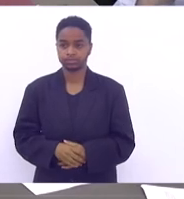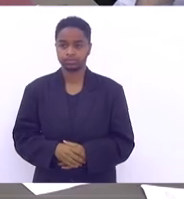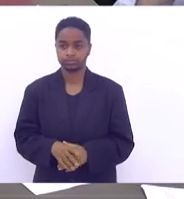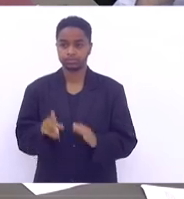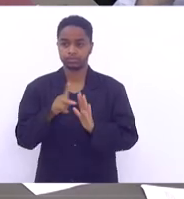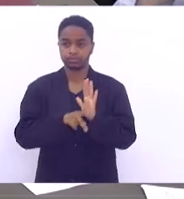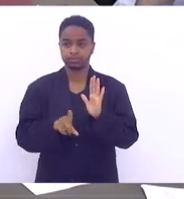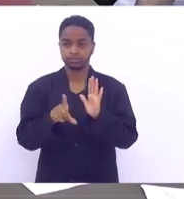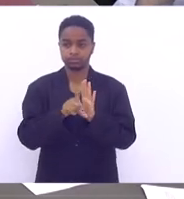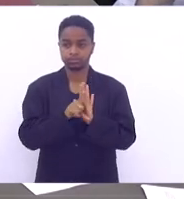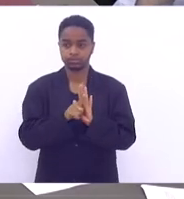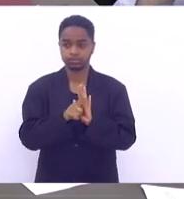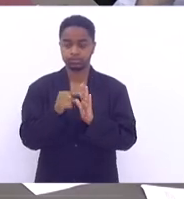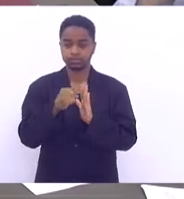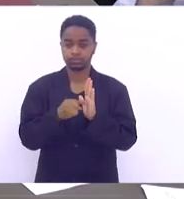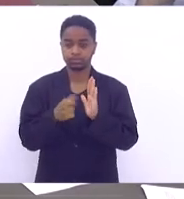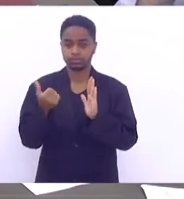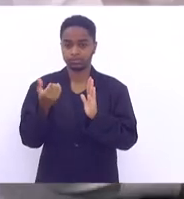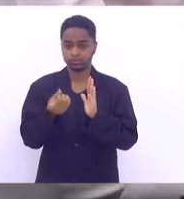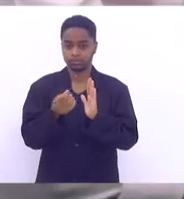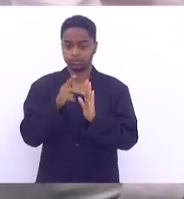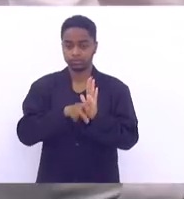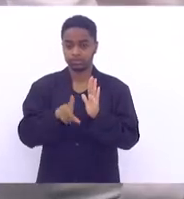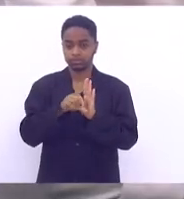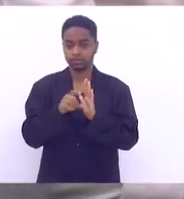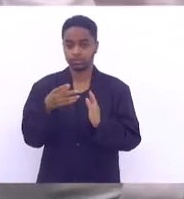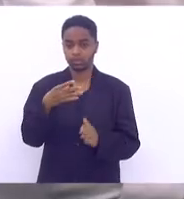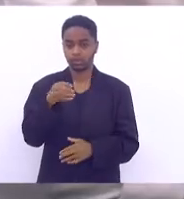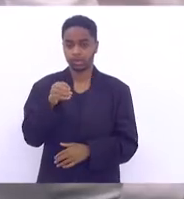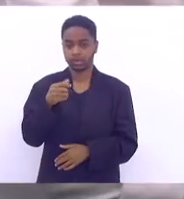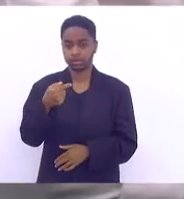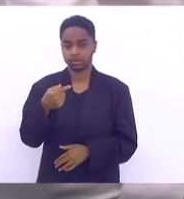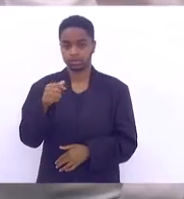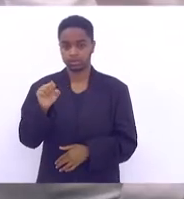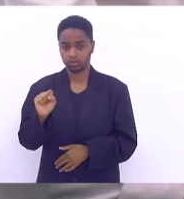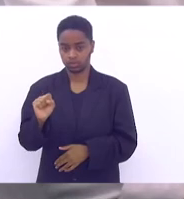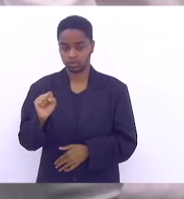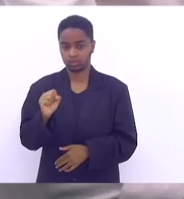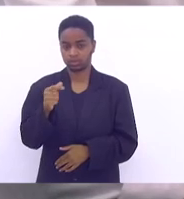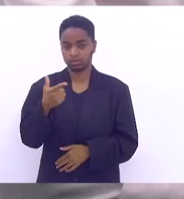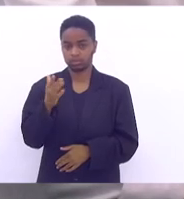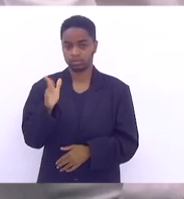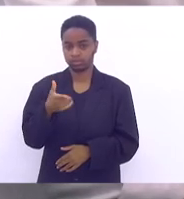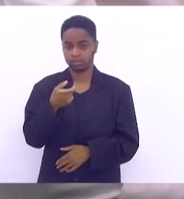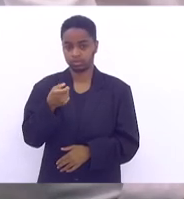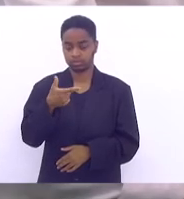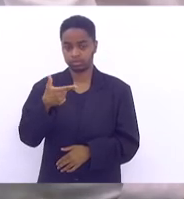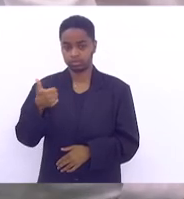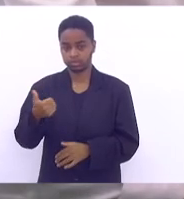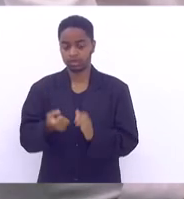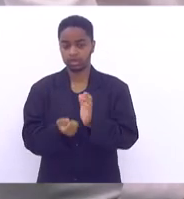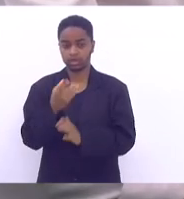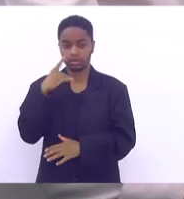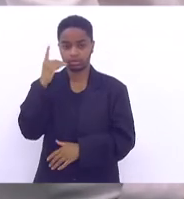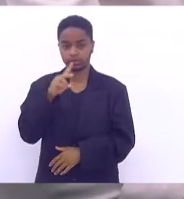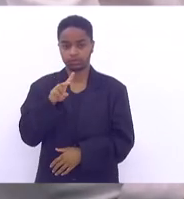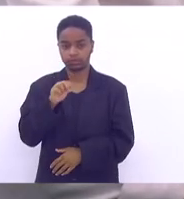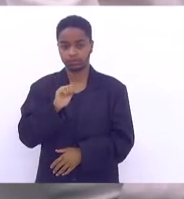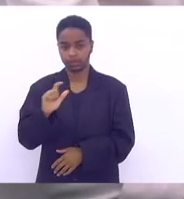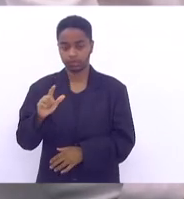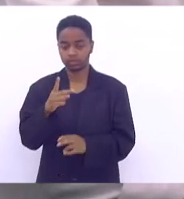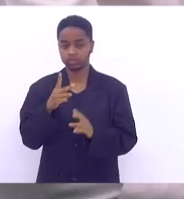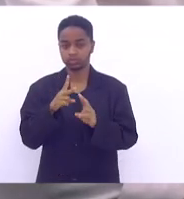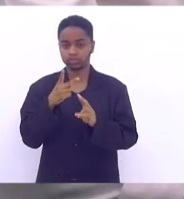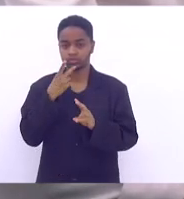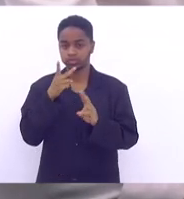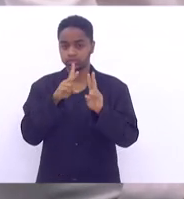Projeto de lei, é o item 16 da pauta, o projeto de lei 4078 de 2021, de autoria do deputado Valdeci da Saúde, que dispõe sobre a criação